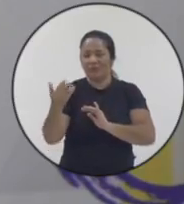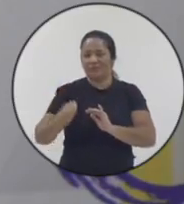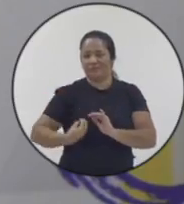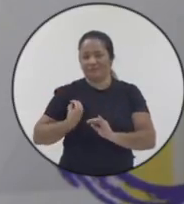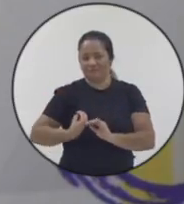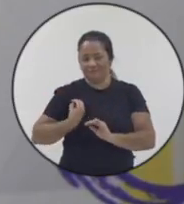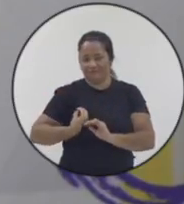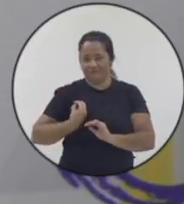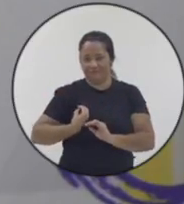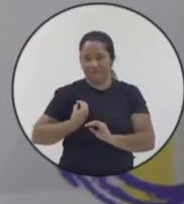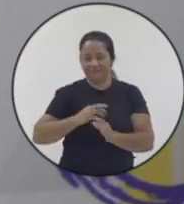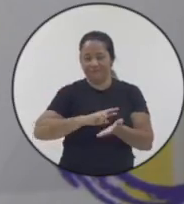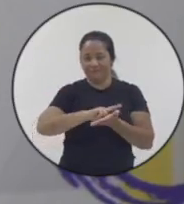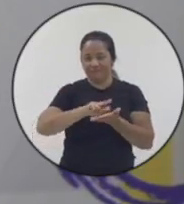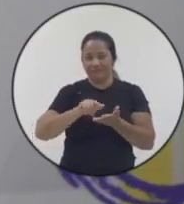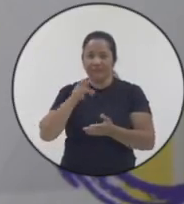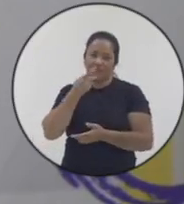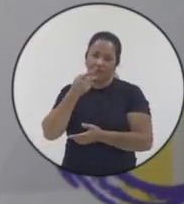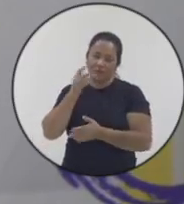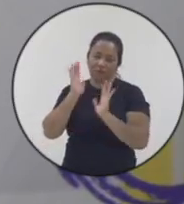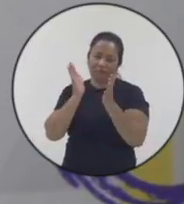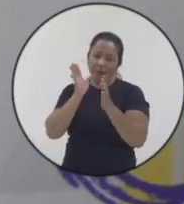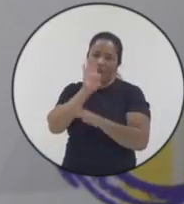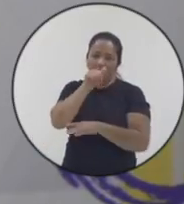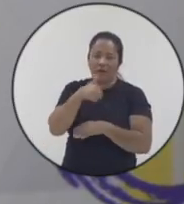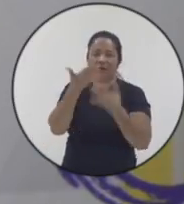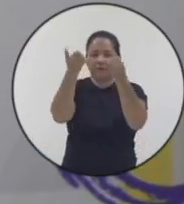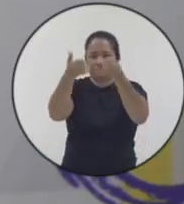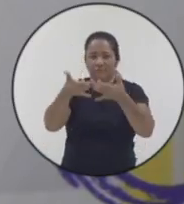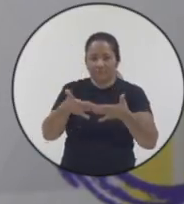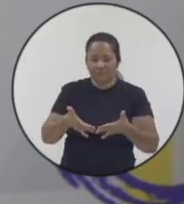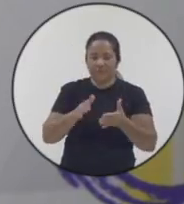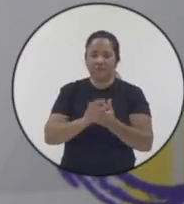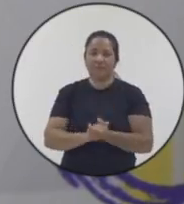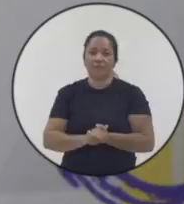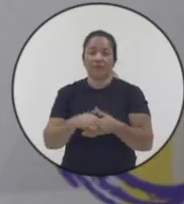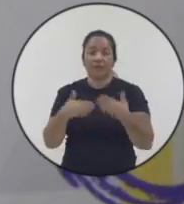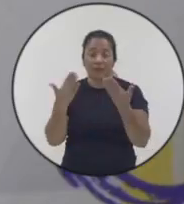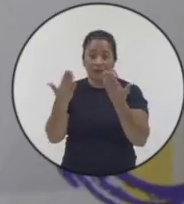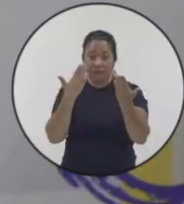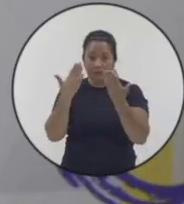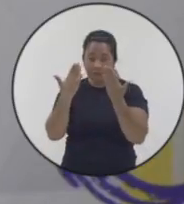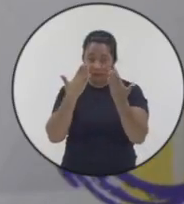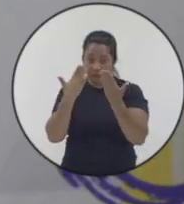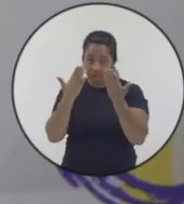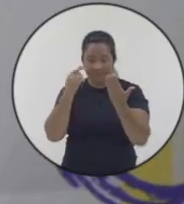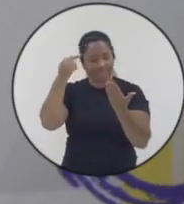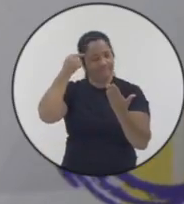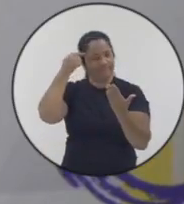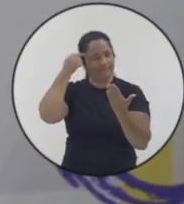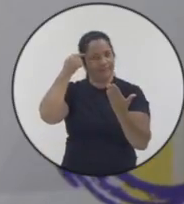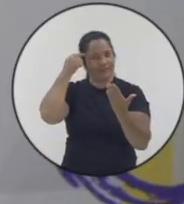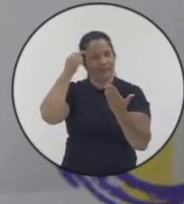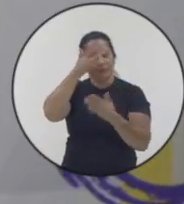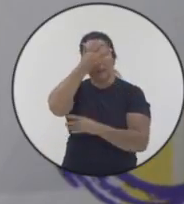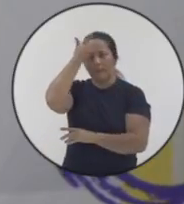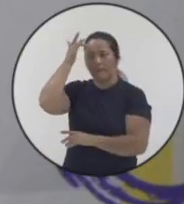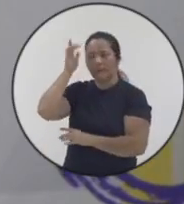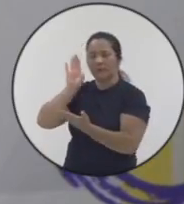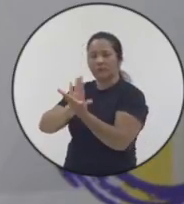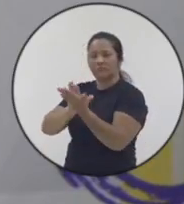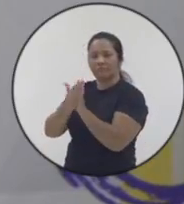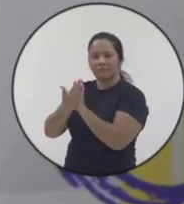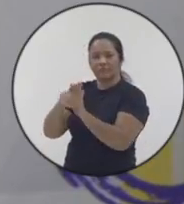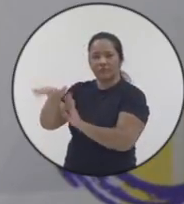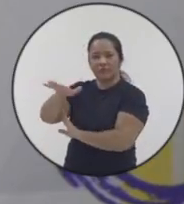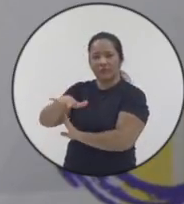já falaram bastante bem. Bom, e aí, a psicologia, tenho pensado um pouco assim, com relação às pessoas trans, tem sido um